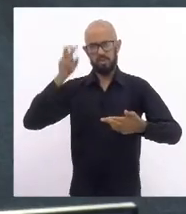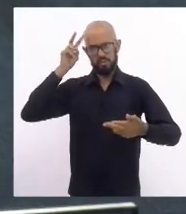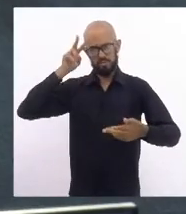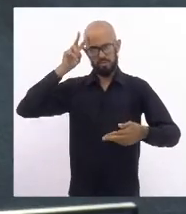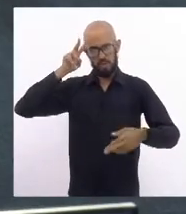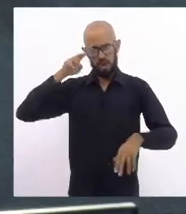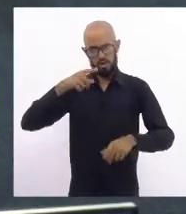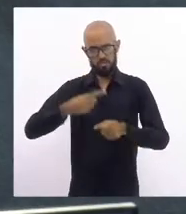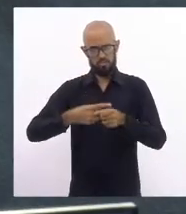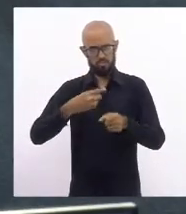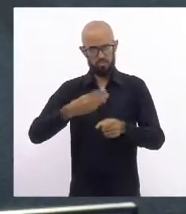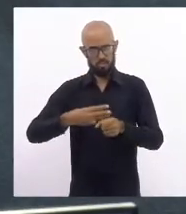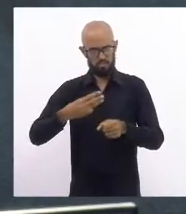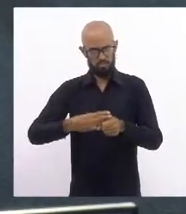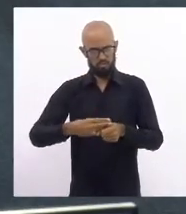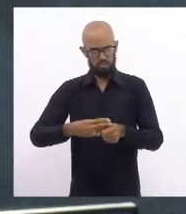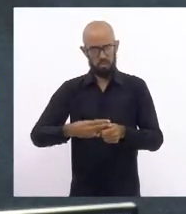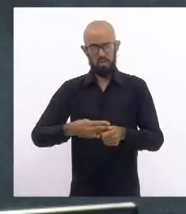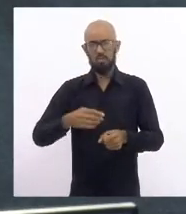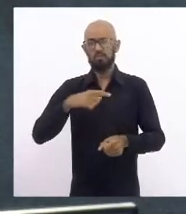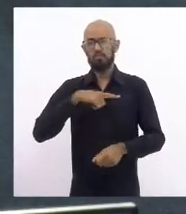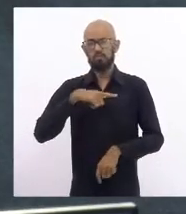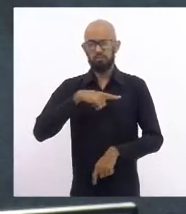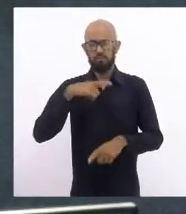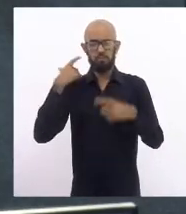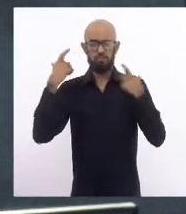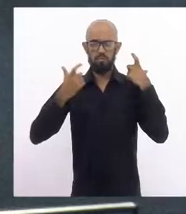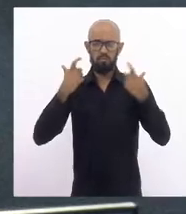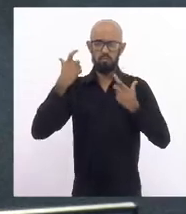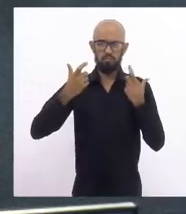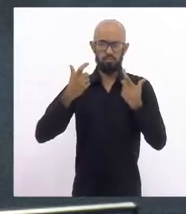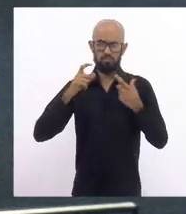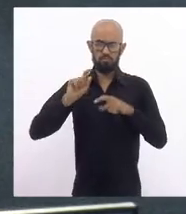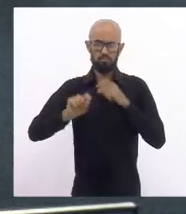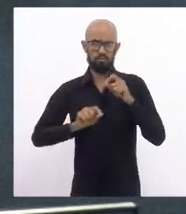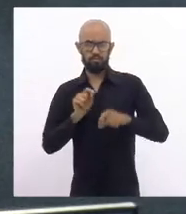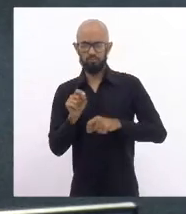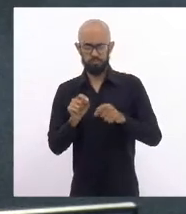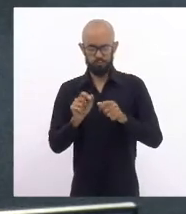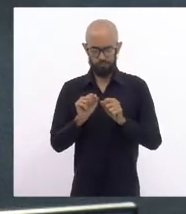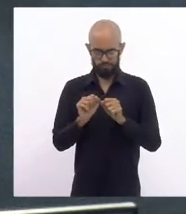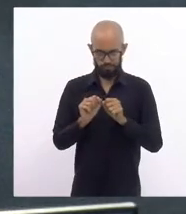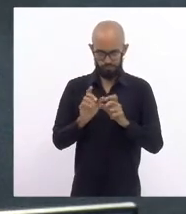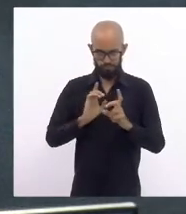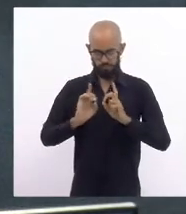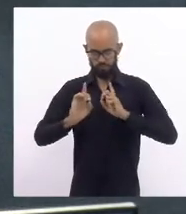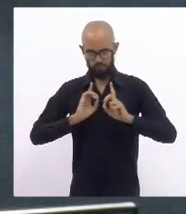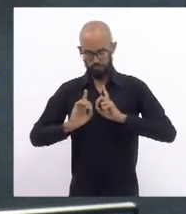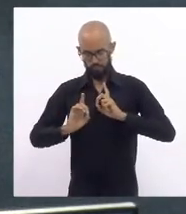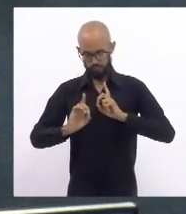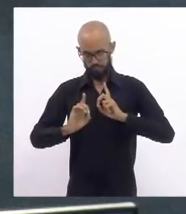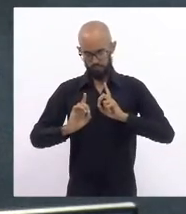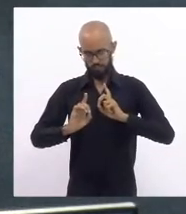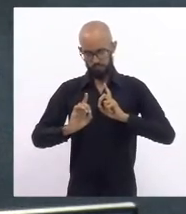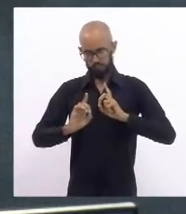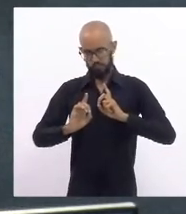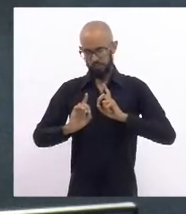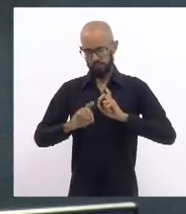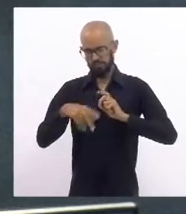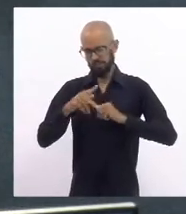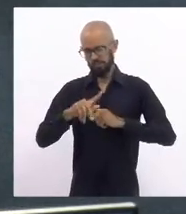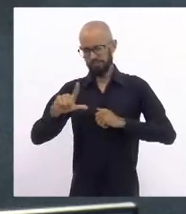cidade. Então, há uma preocupação aqui, de fato, em fazermos um debate onde um projeto de